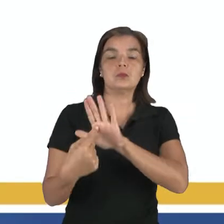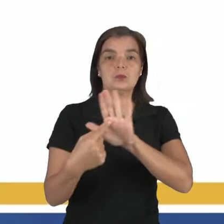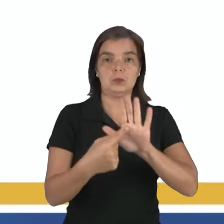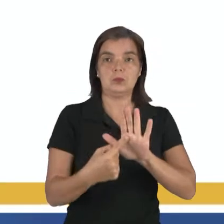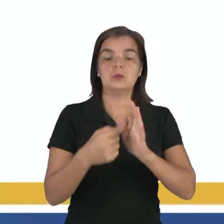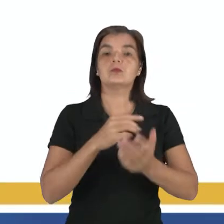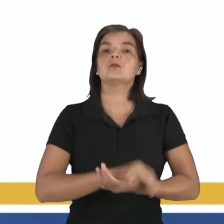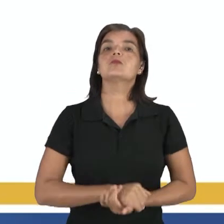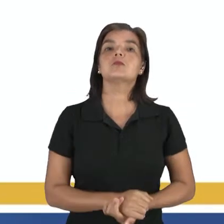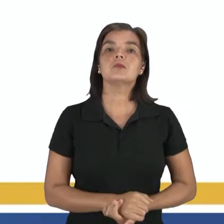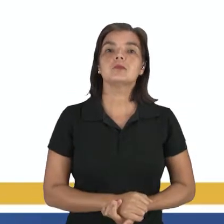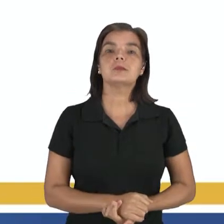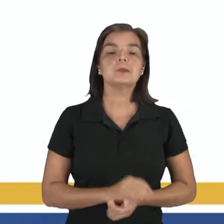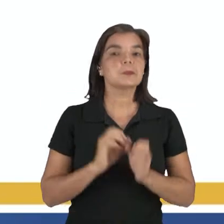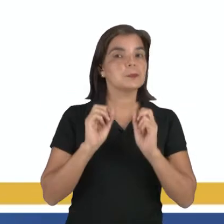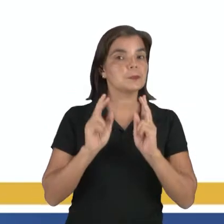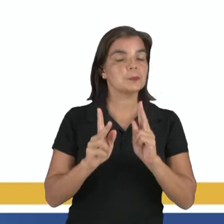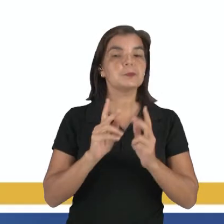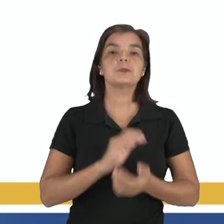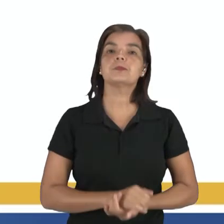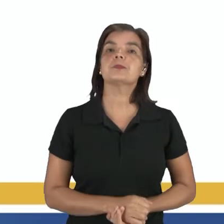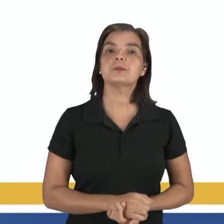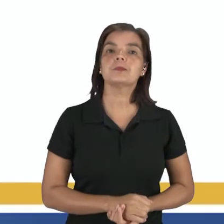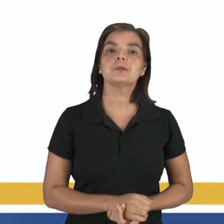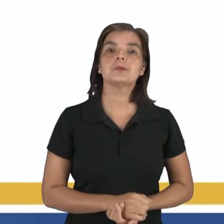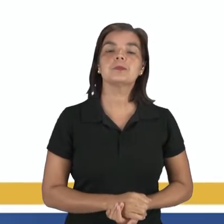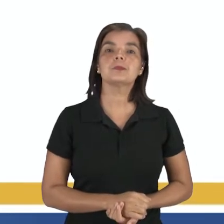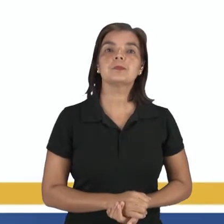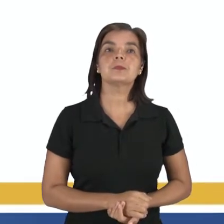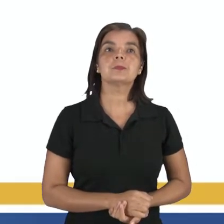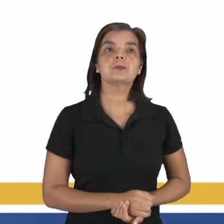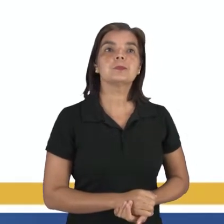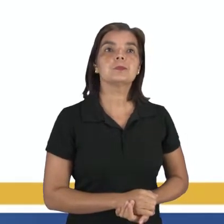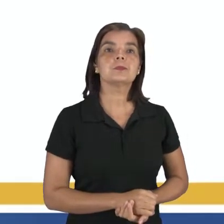nas funções. Tudo bem? Então, continuando.